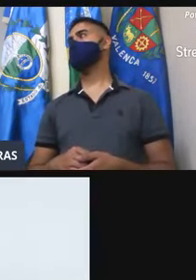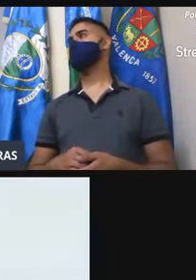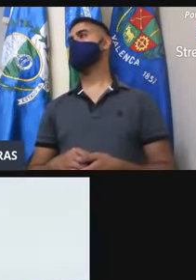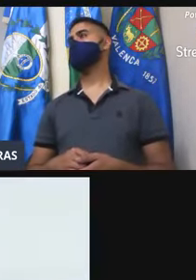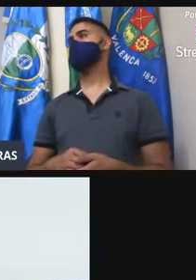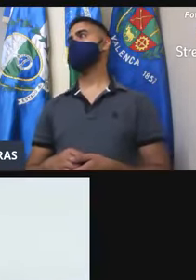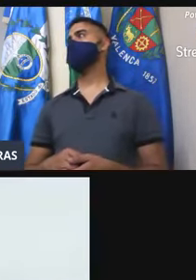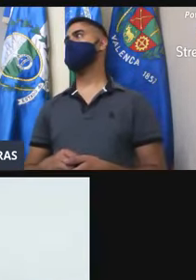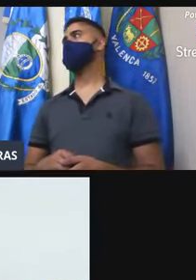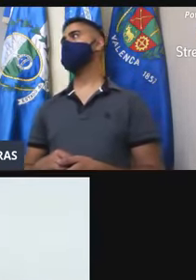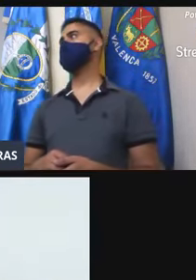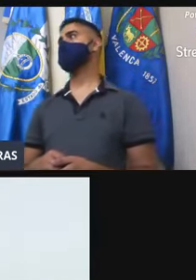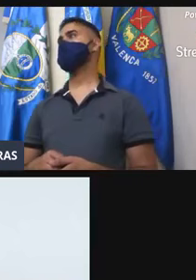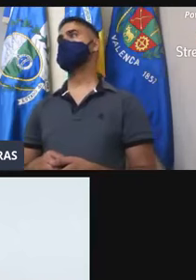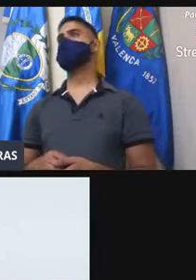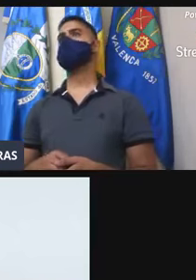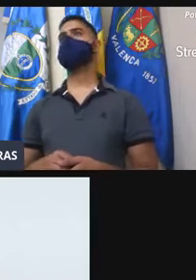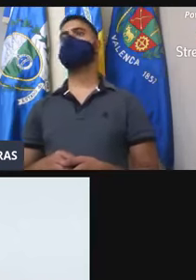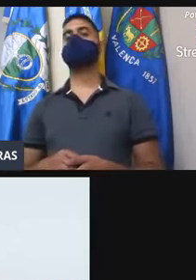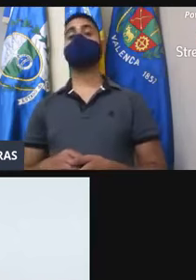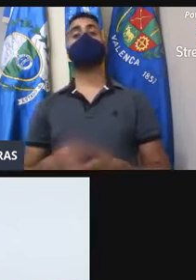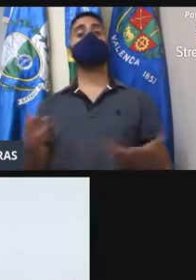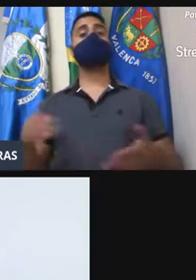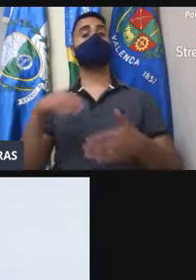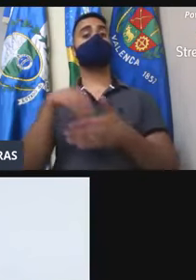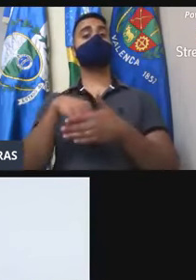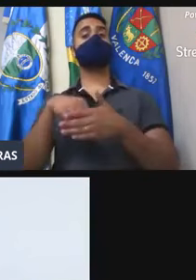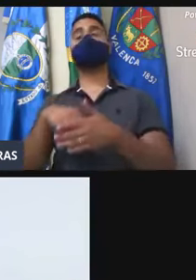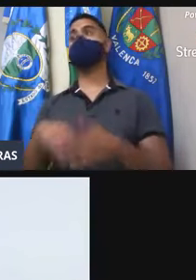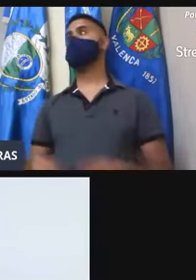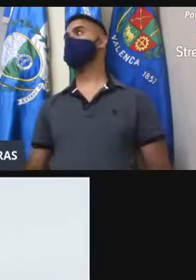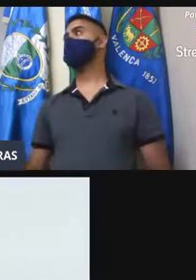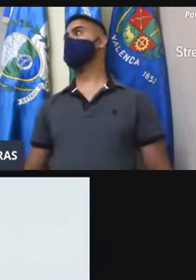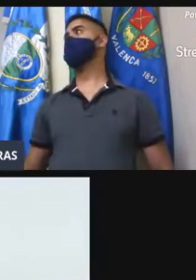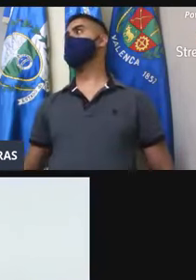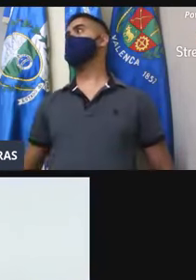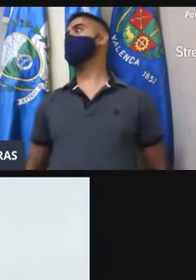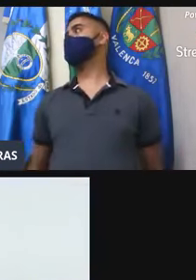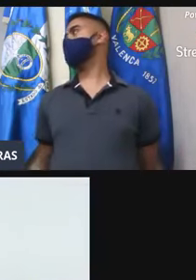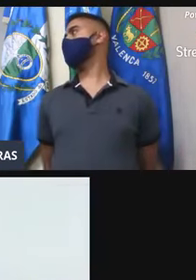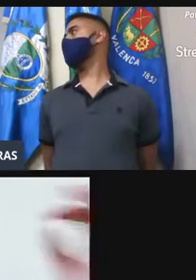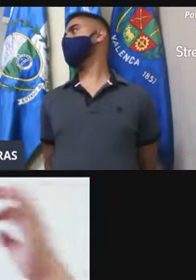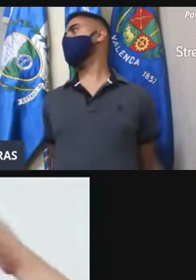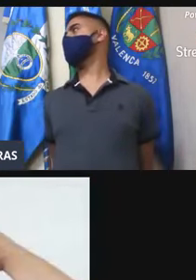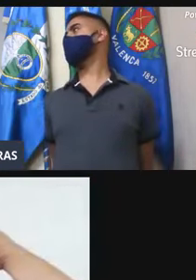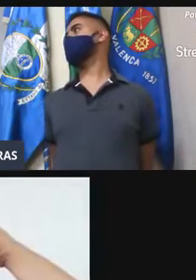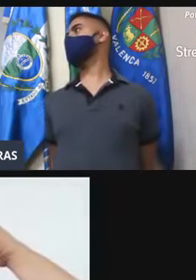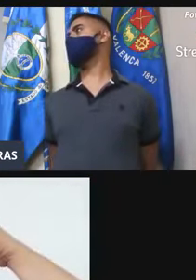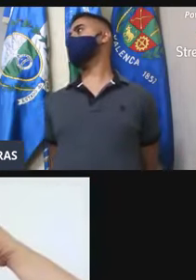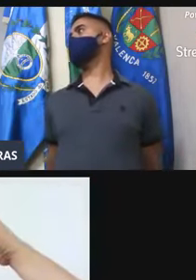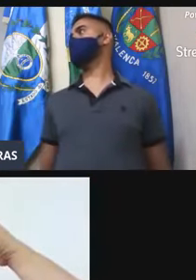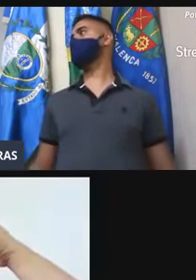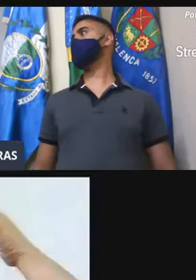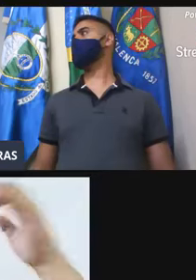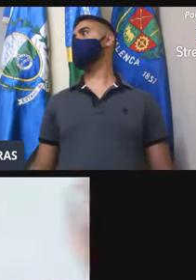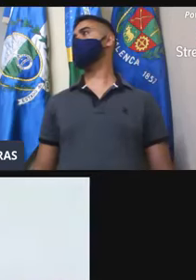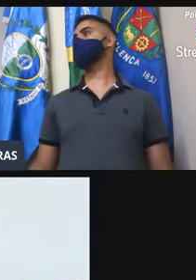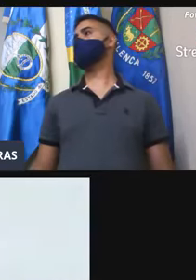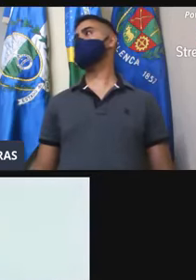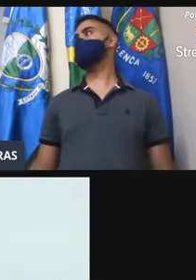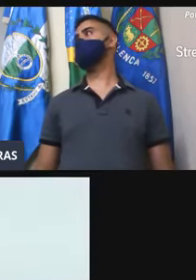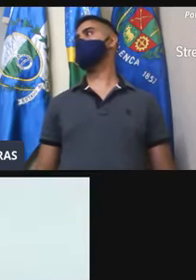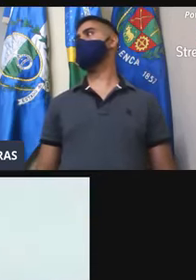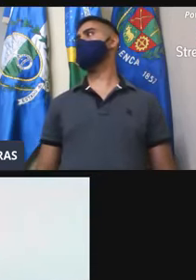requerimento, né? Em votação, o requerimento do colega. Não tendo quem queira discutir, aprovado. Projeto